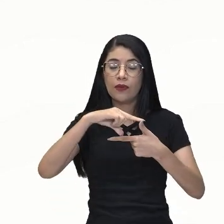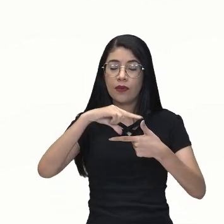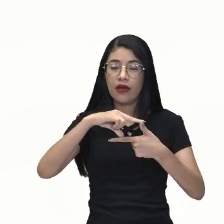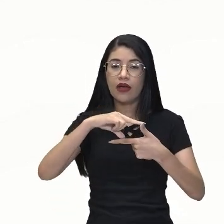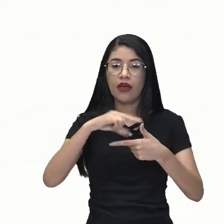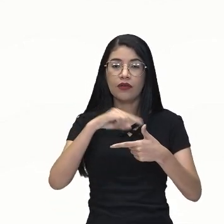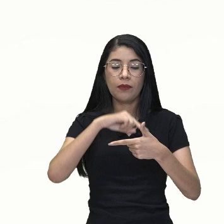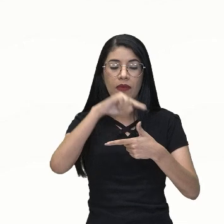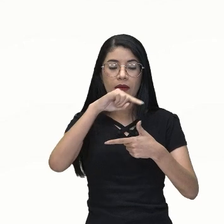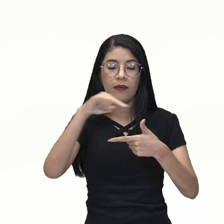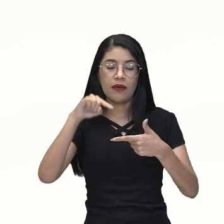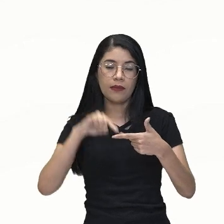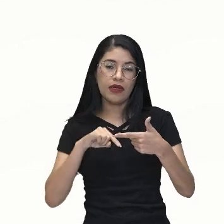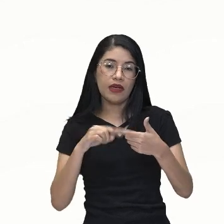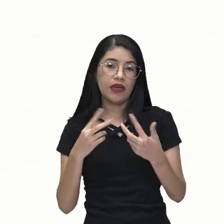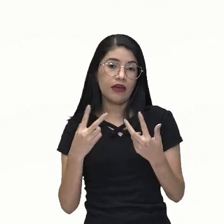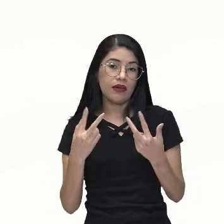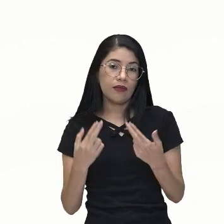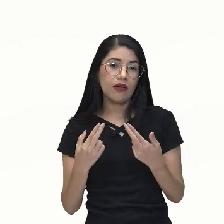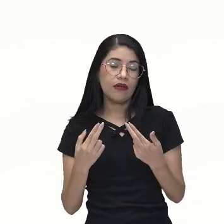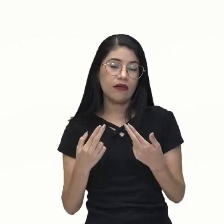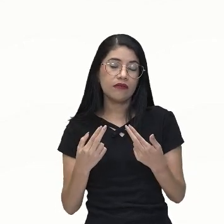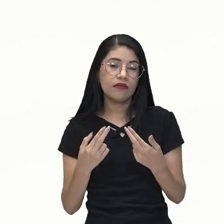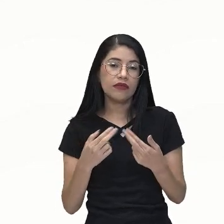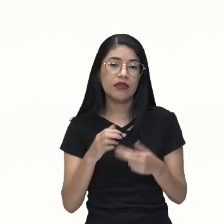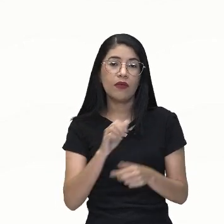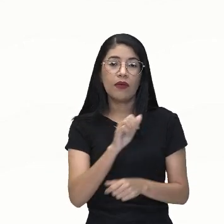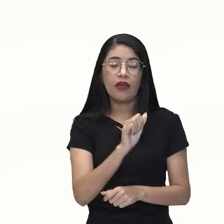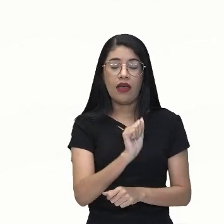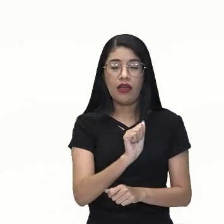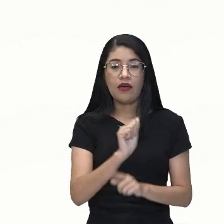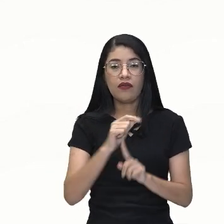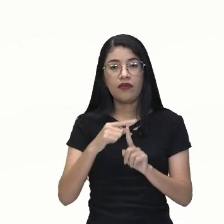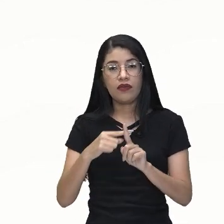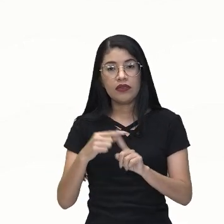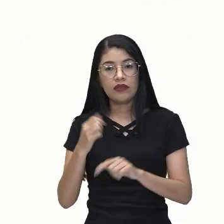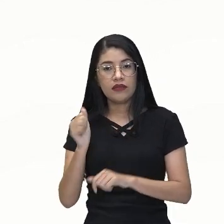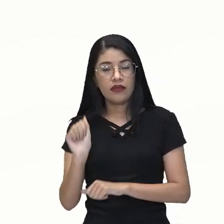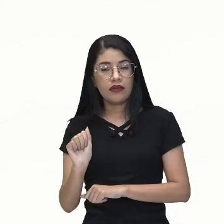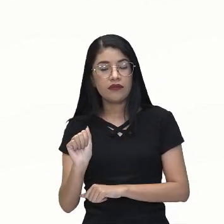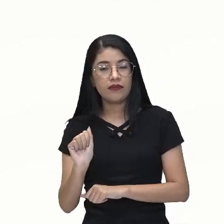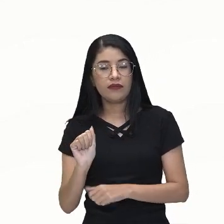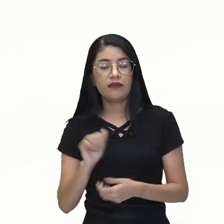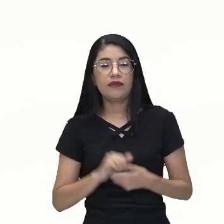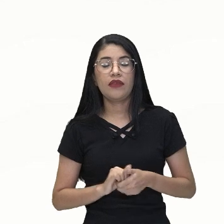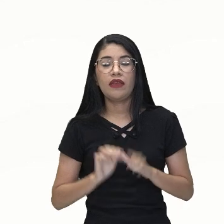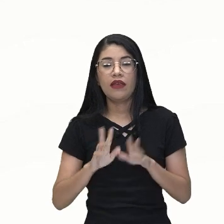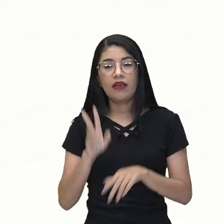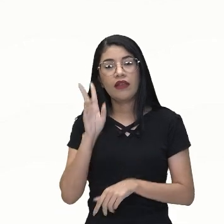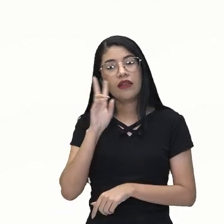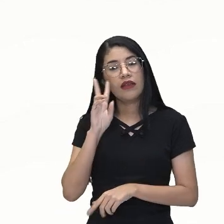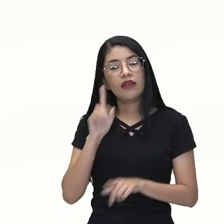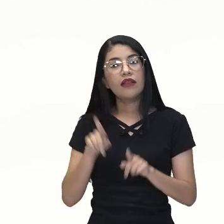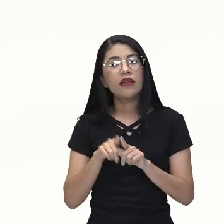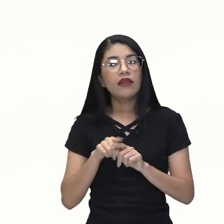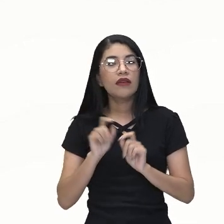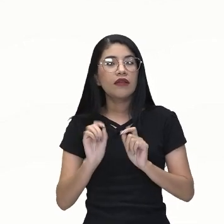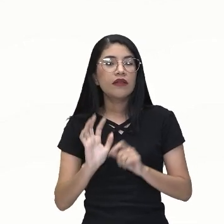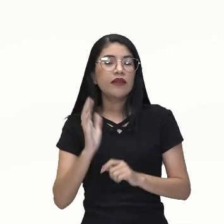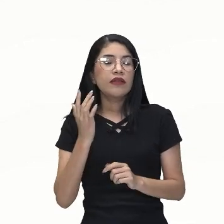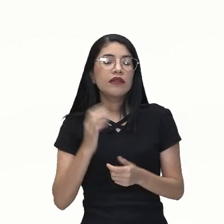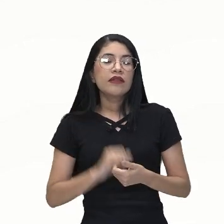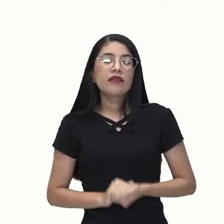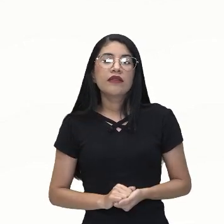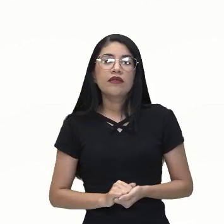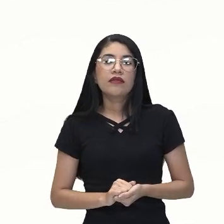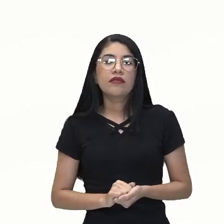dois lados são iguais, ou seja, aqui eu vou multiplicar A vezes A. Lembrando que, nesse caso agora, a